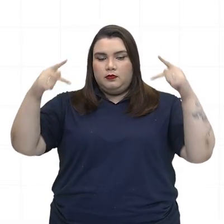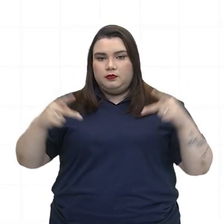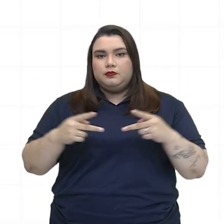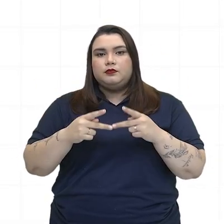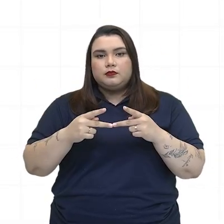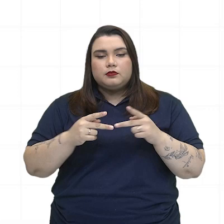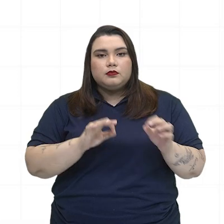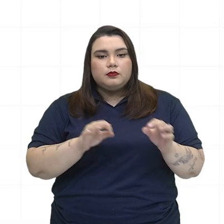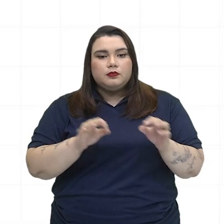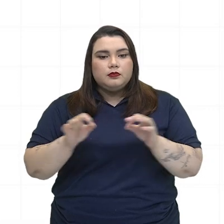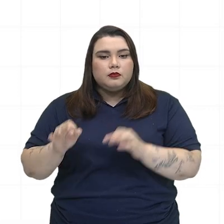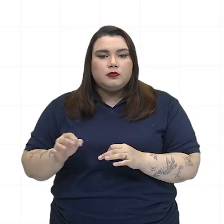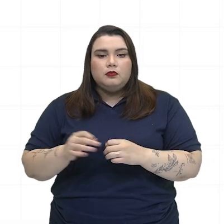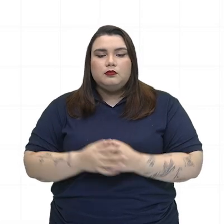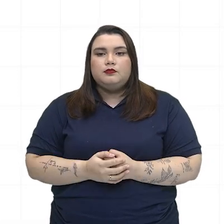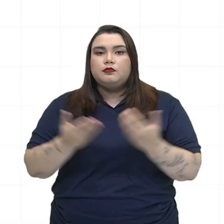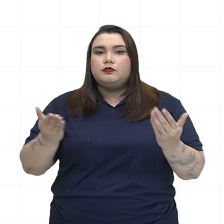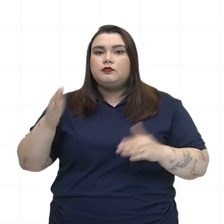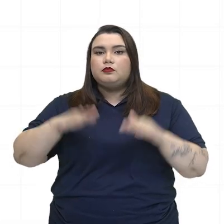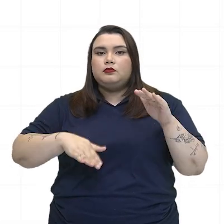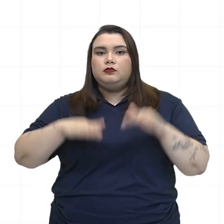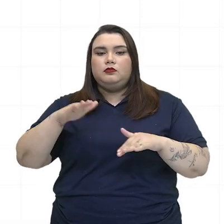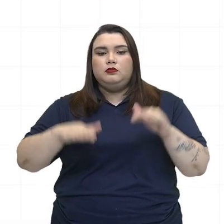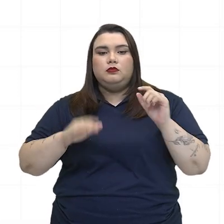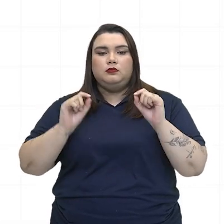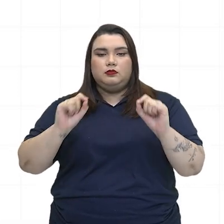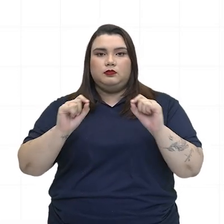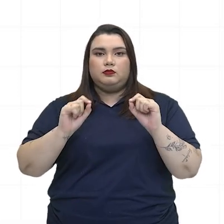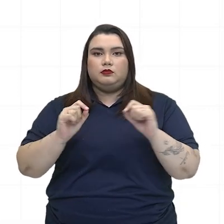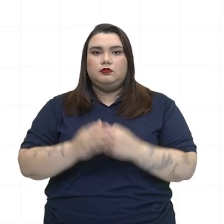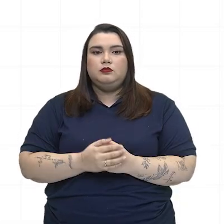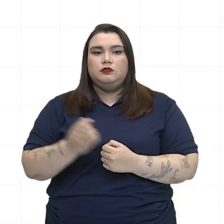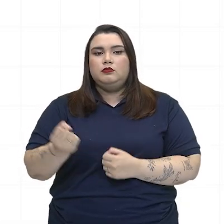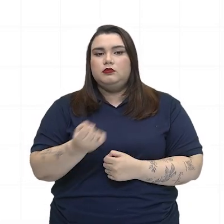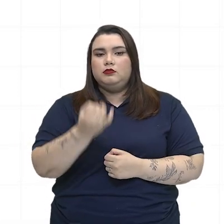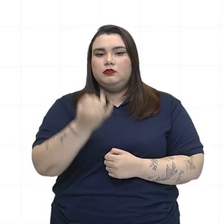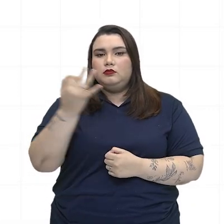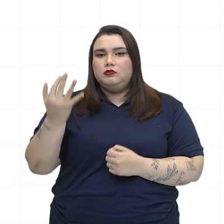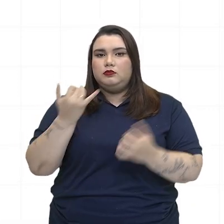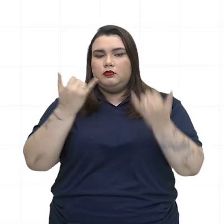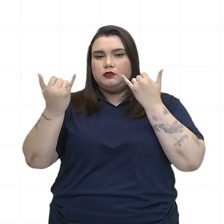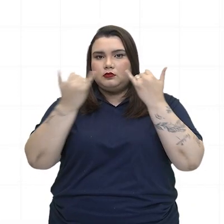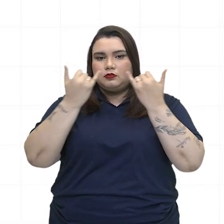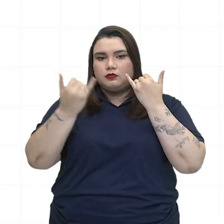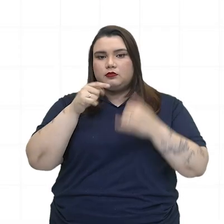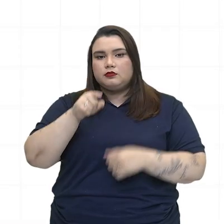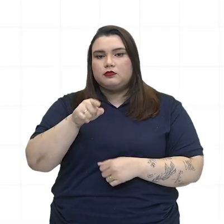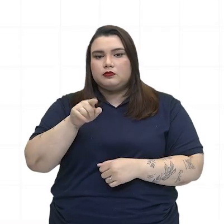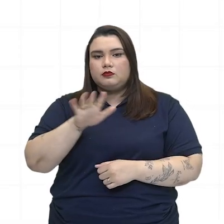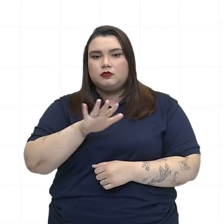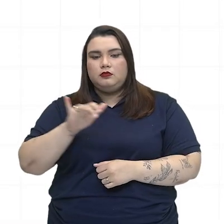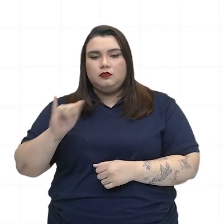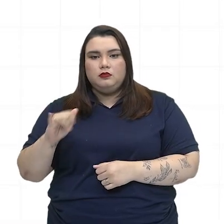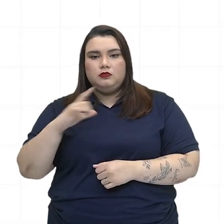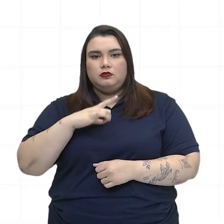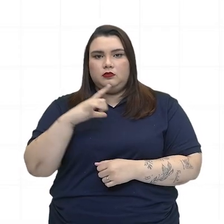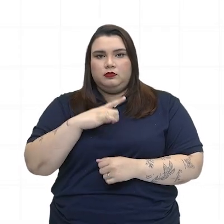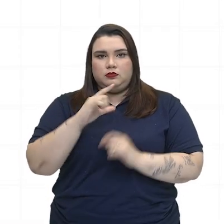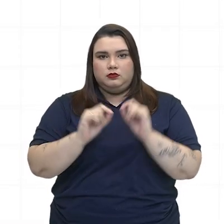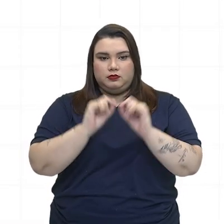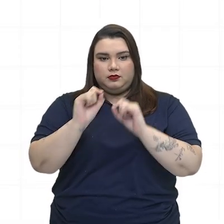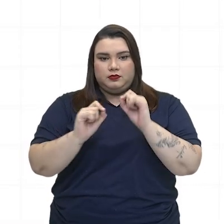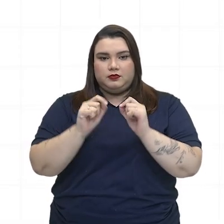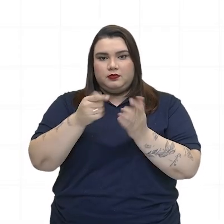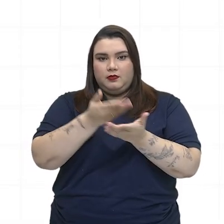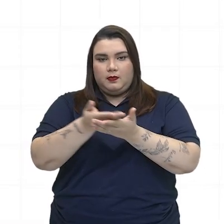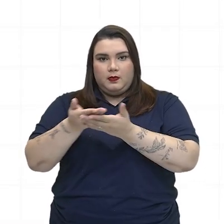como gráfico de pizzas. Então, depende muito, né, da quantidade de dados que você está estudando. No